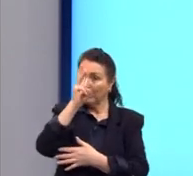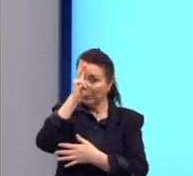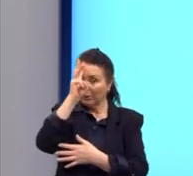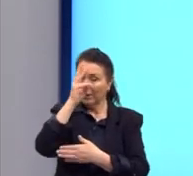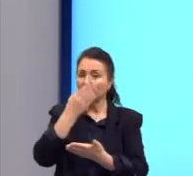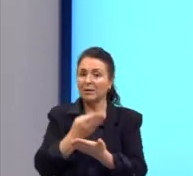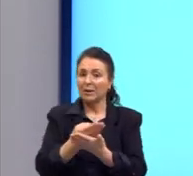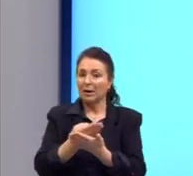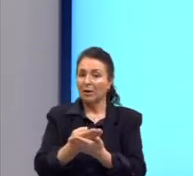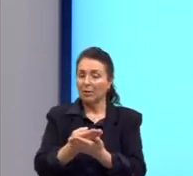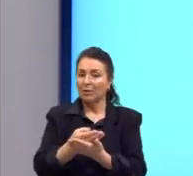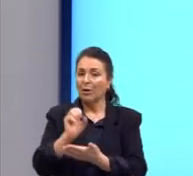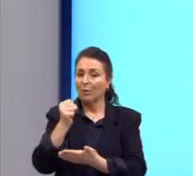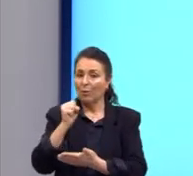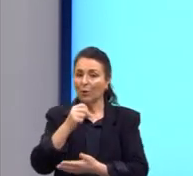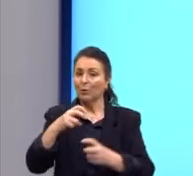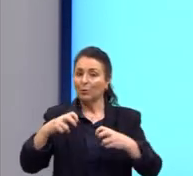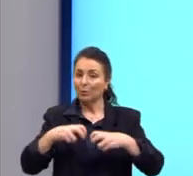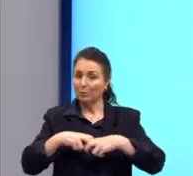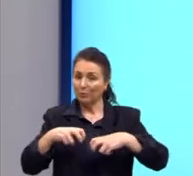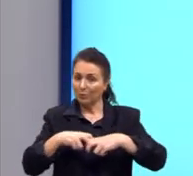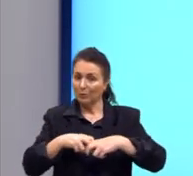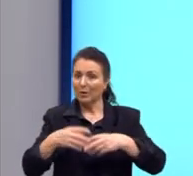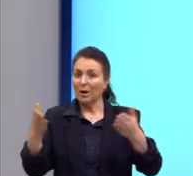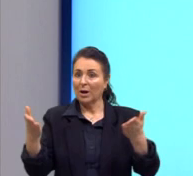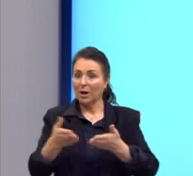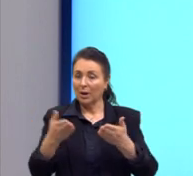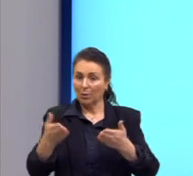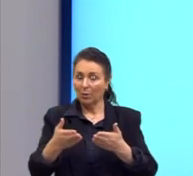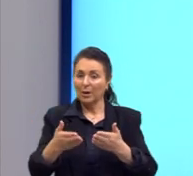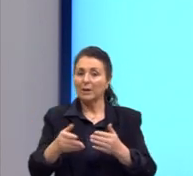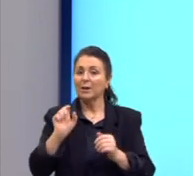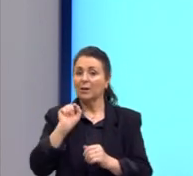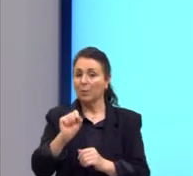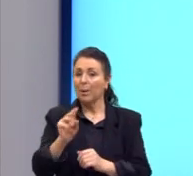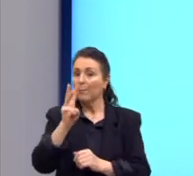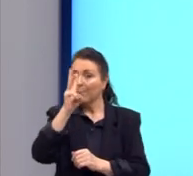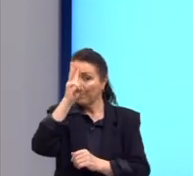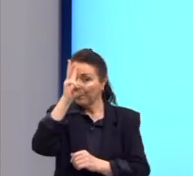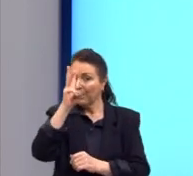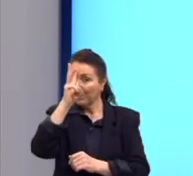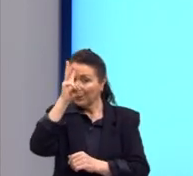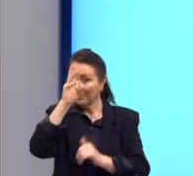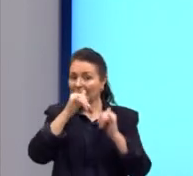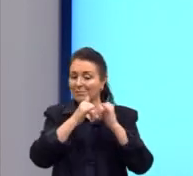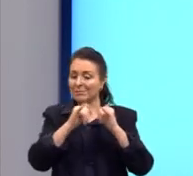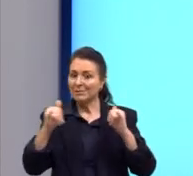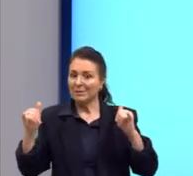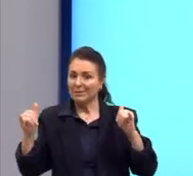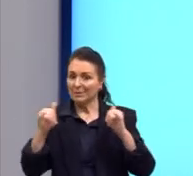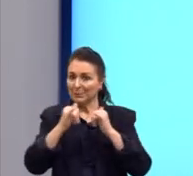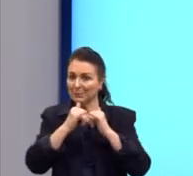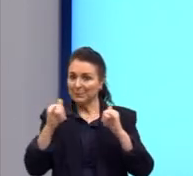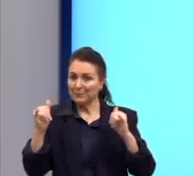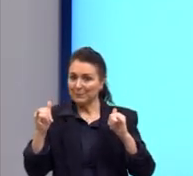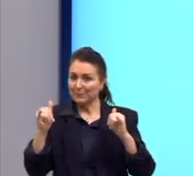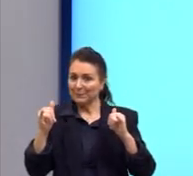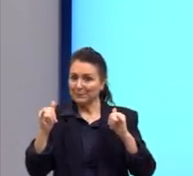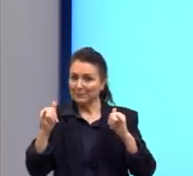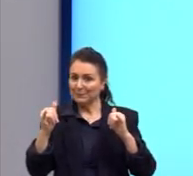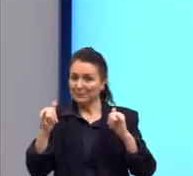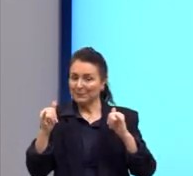8 difícil mas agora a gente vai falar um pouquinho mais sobre a potência elétrica especificamente tá então